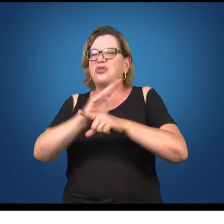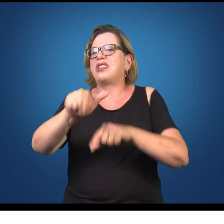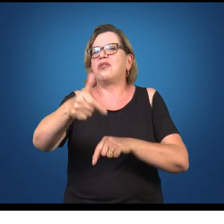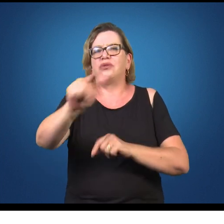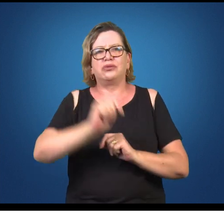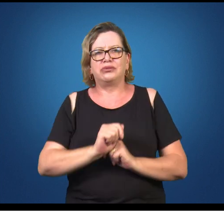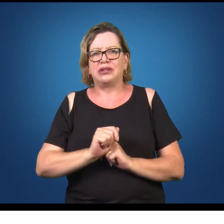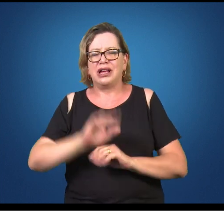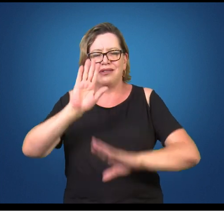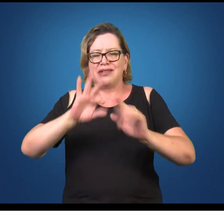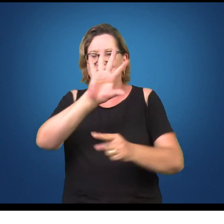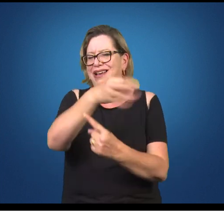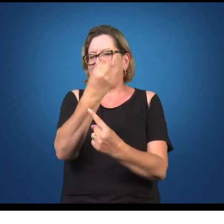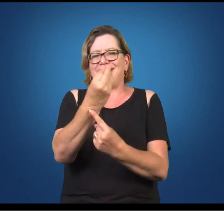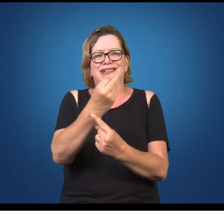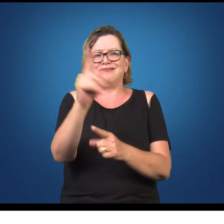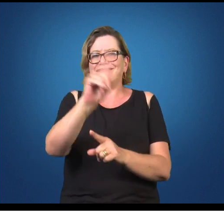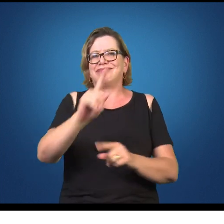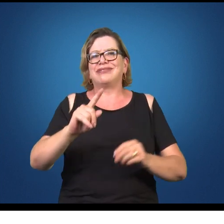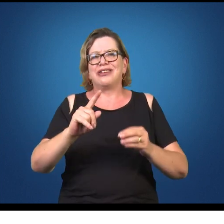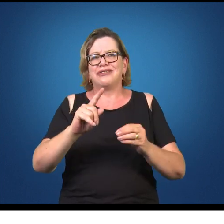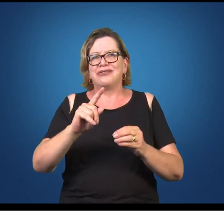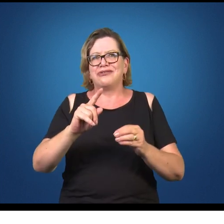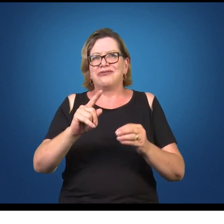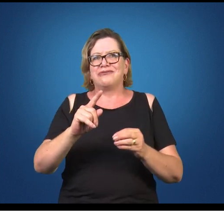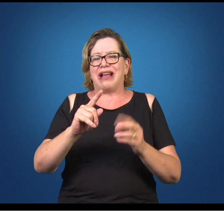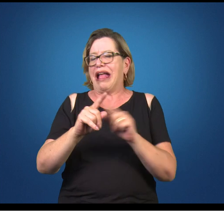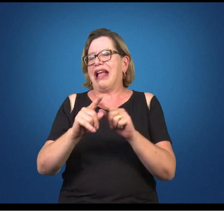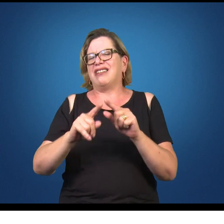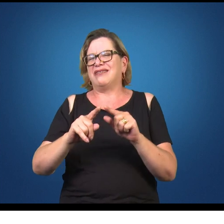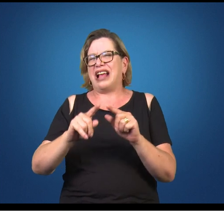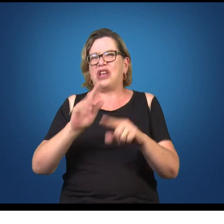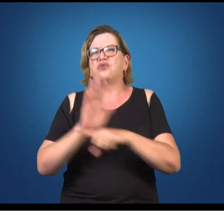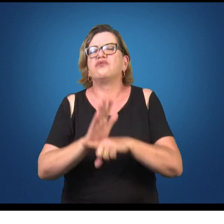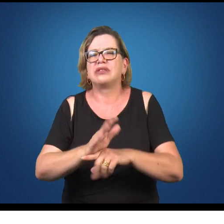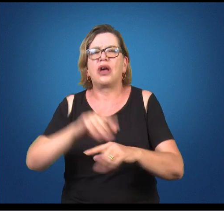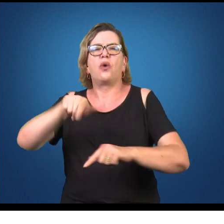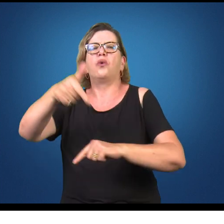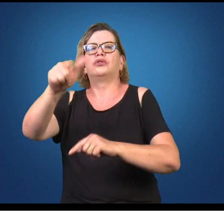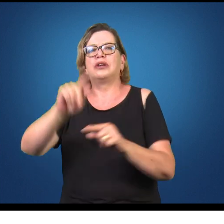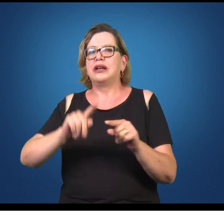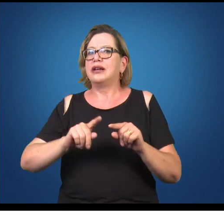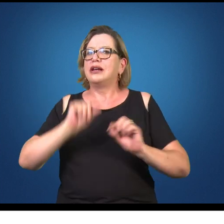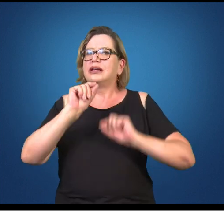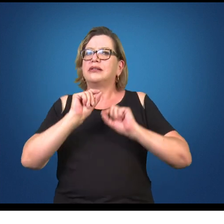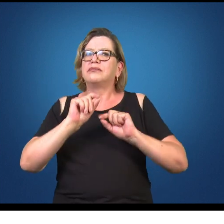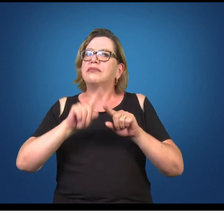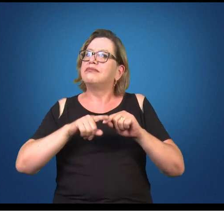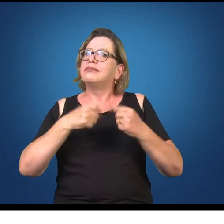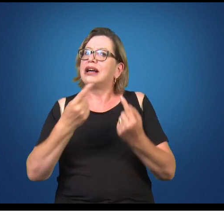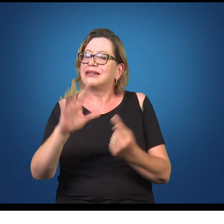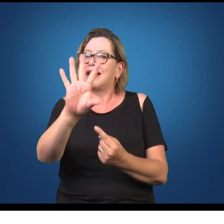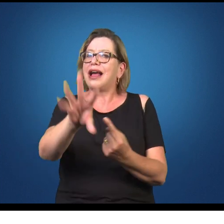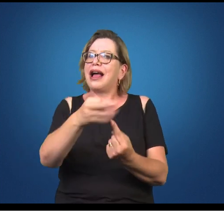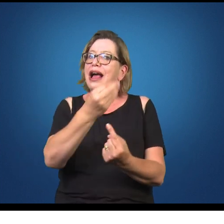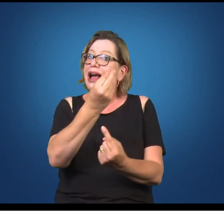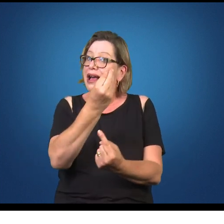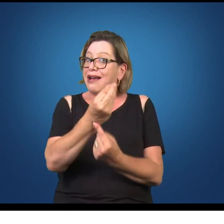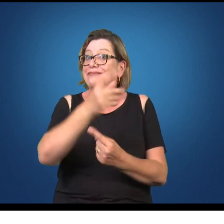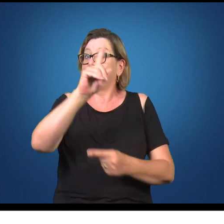não entendi, a arte em si. O que não estou dizendo que isso não seja importante, sim, mas que, além disso, a